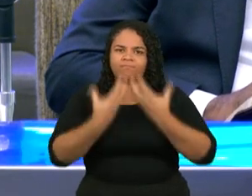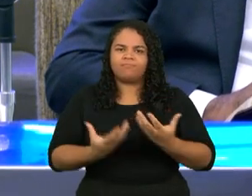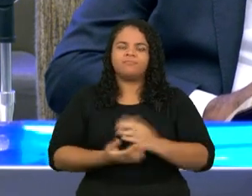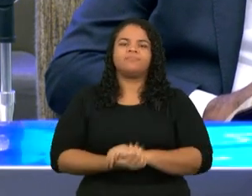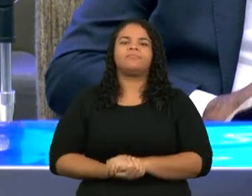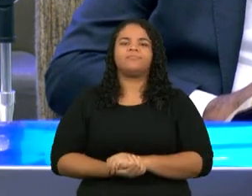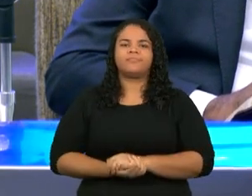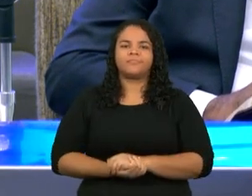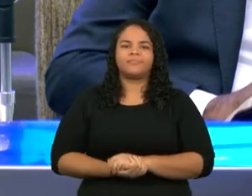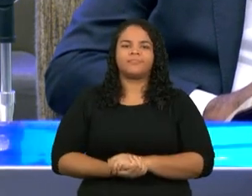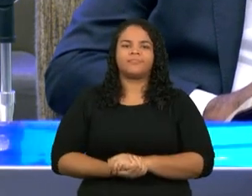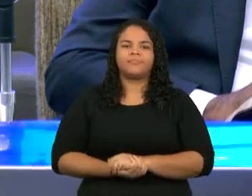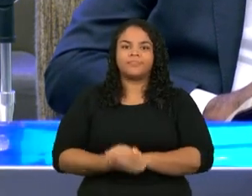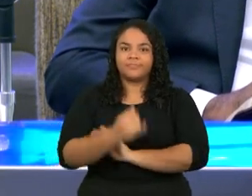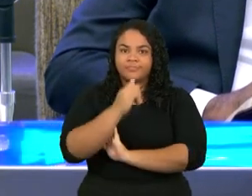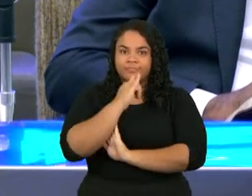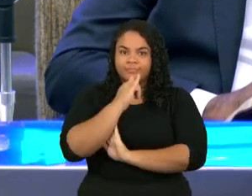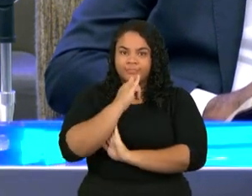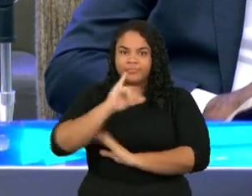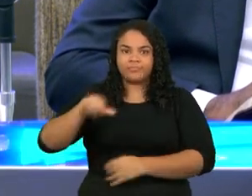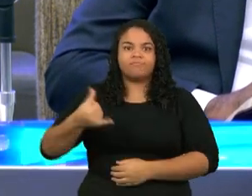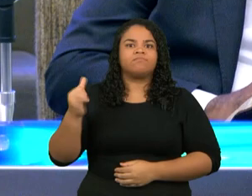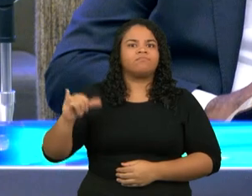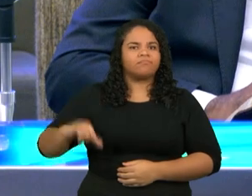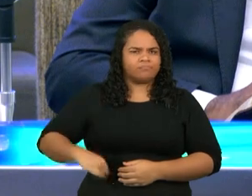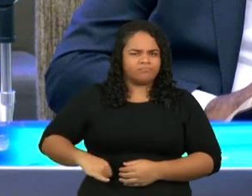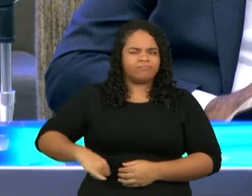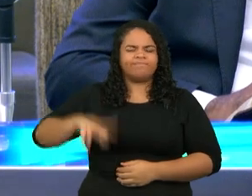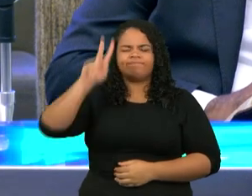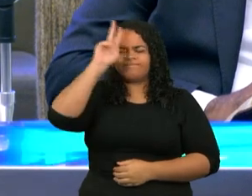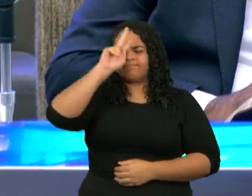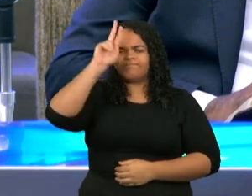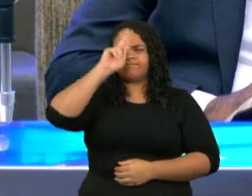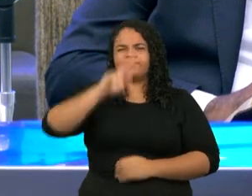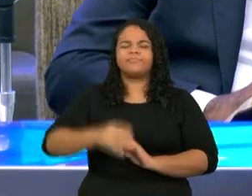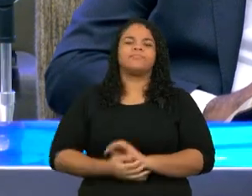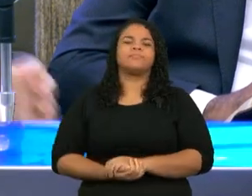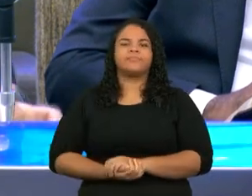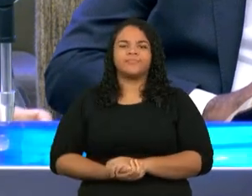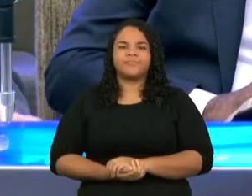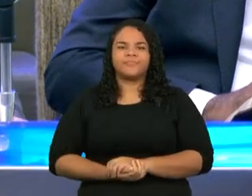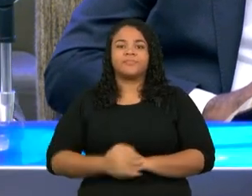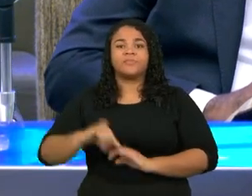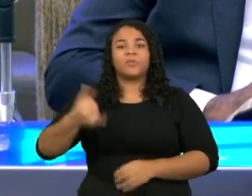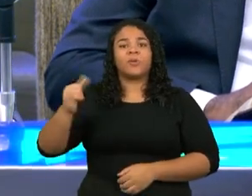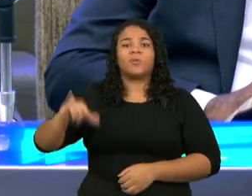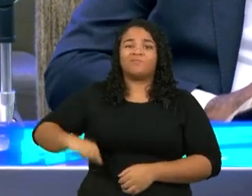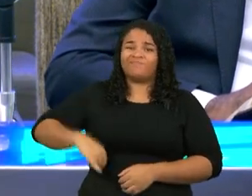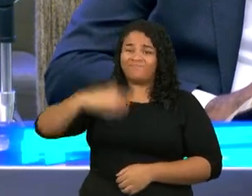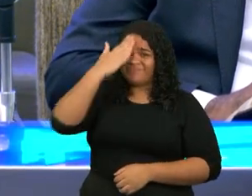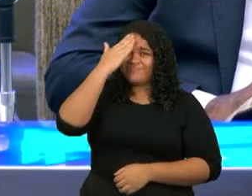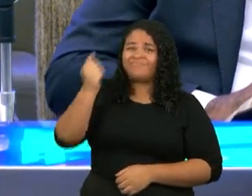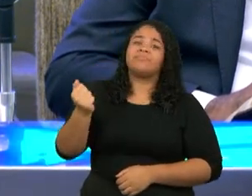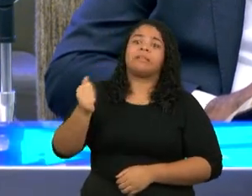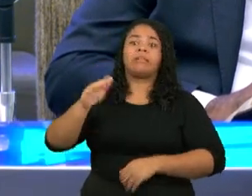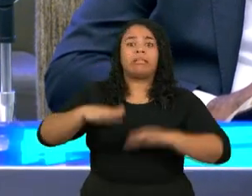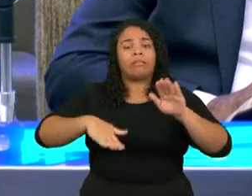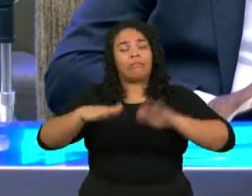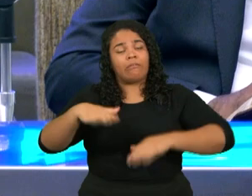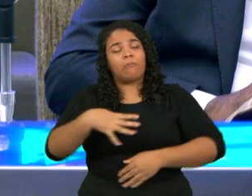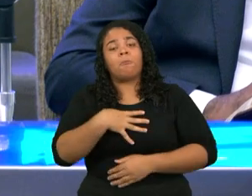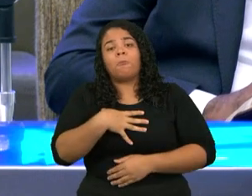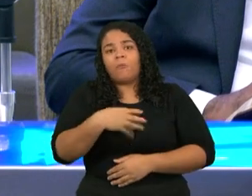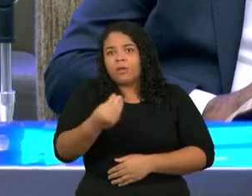a citar que o exemplo de Jó não é isso que sabia que os seus filhos podiam